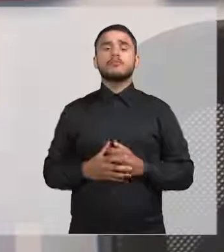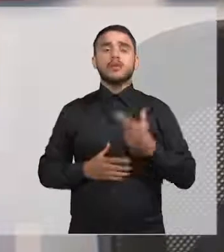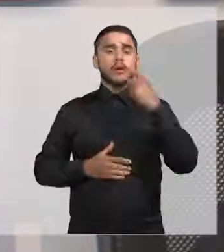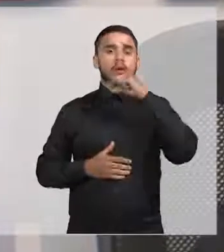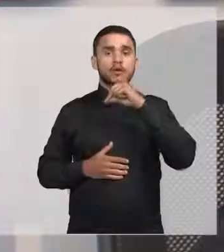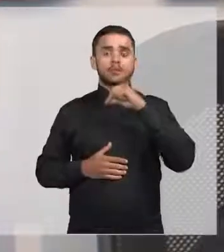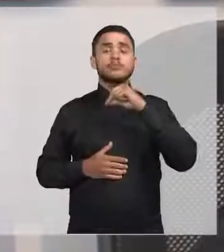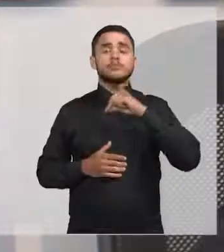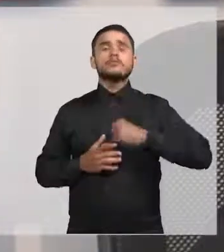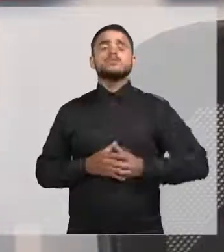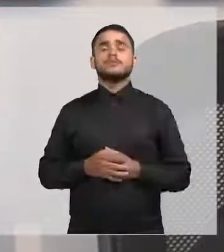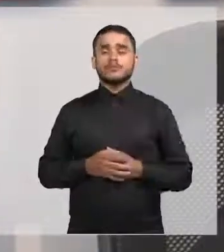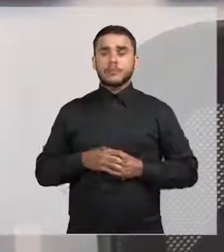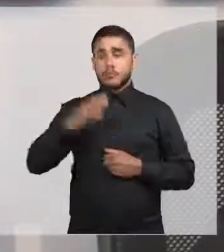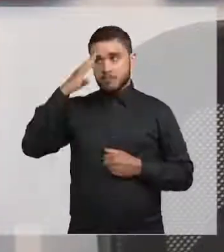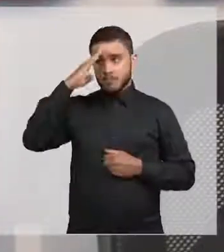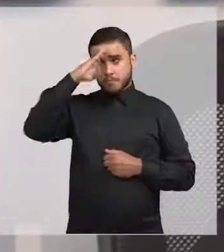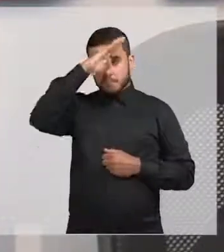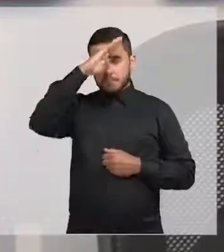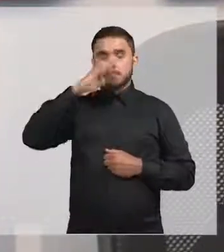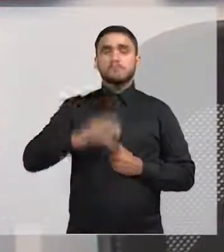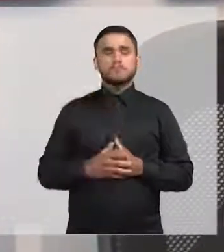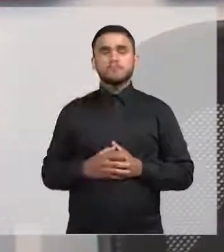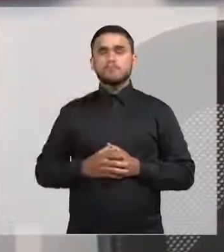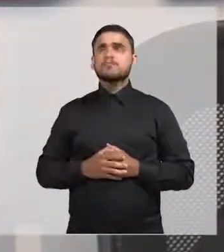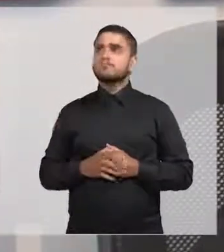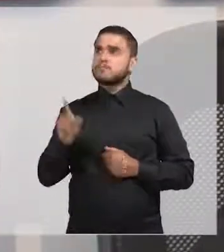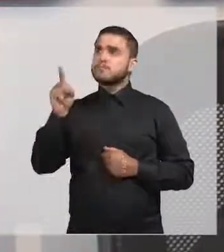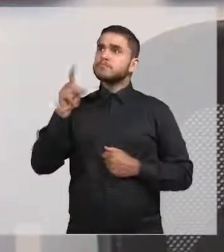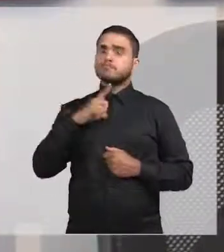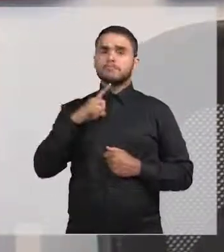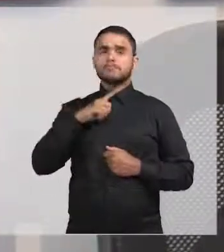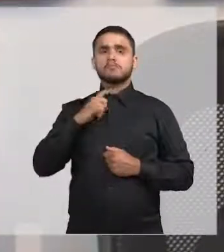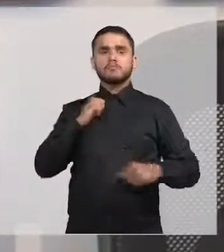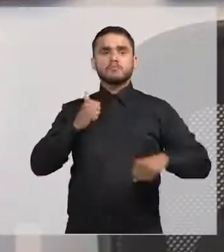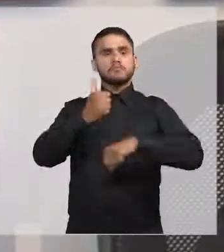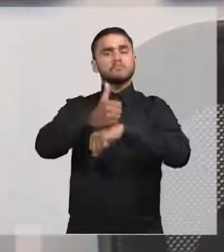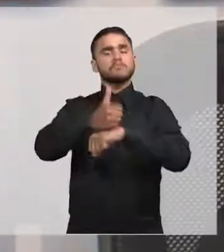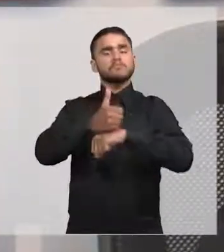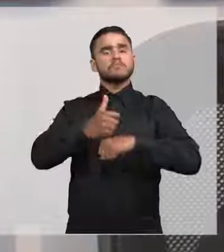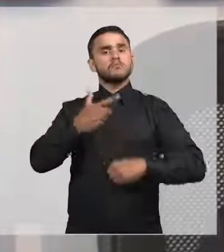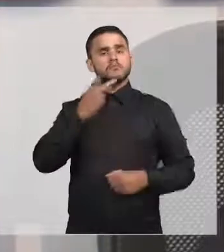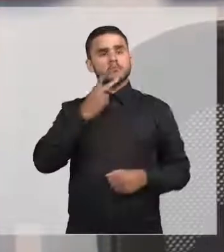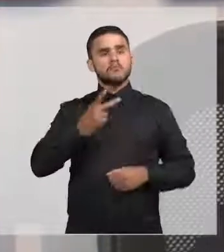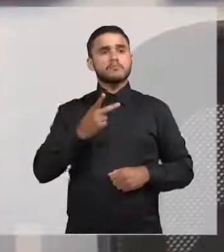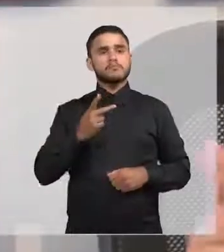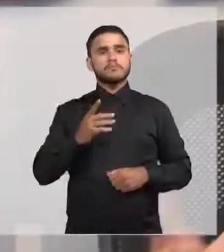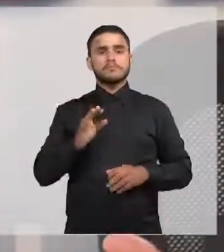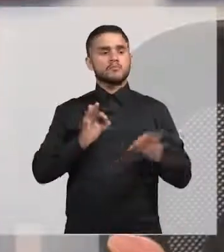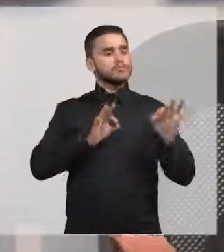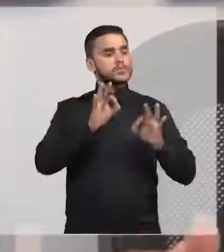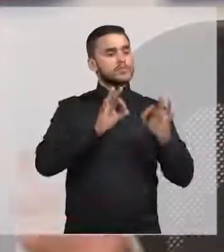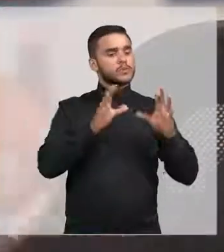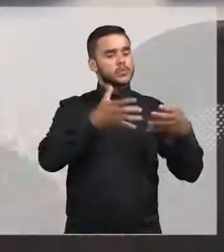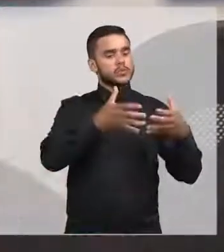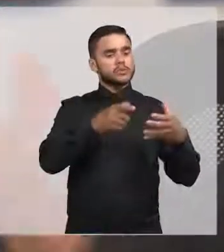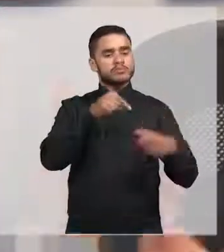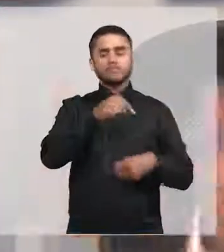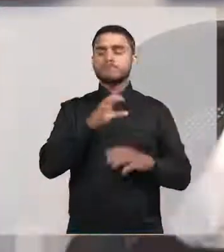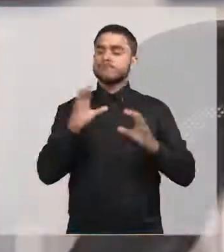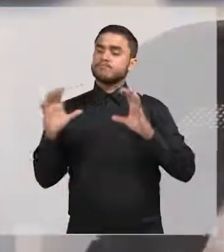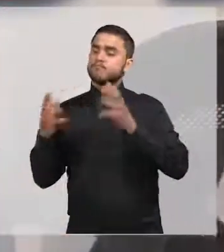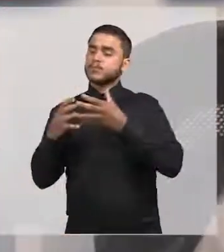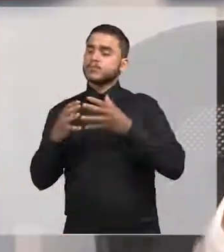figura do Jair Bolsonaro, que é interessante, ele delega a tarefa. Eu acho que